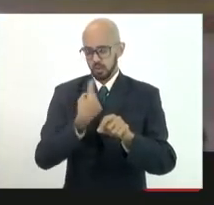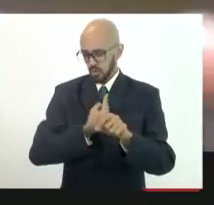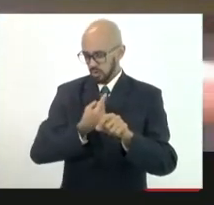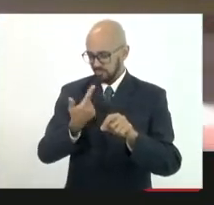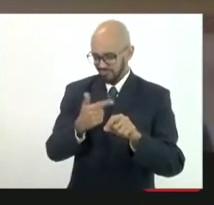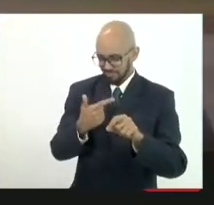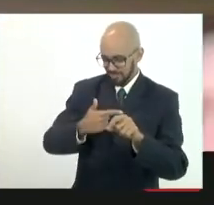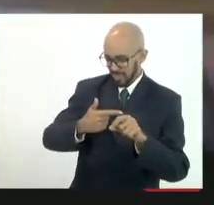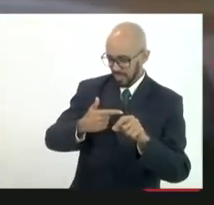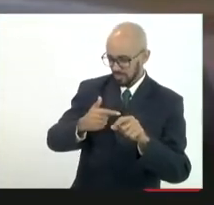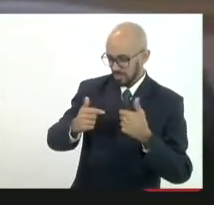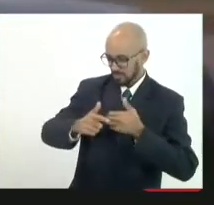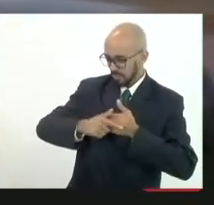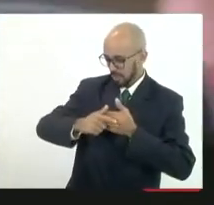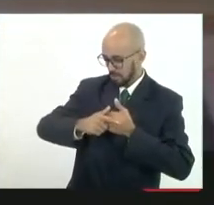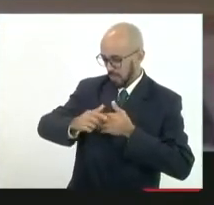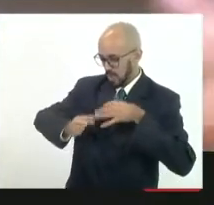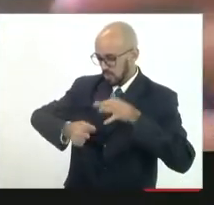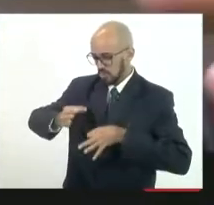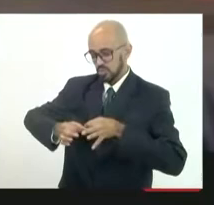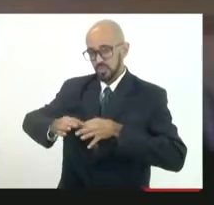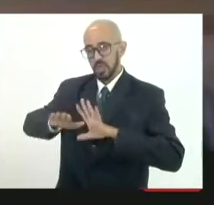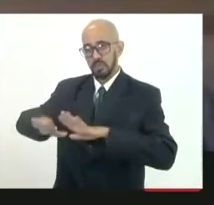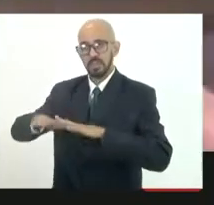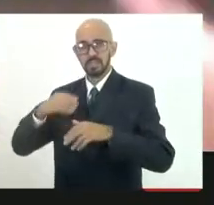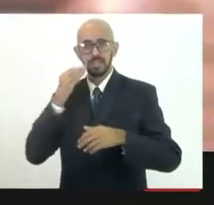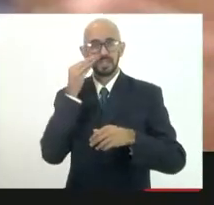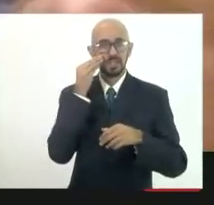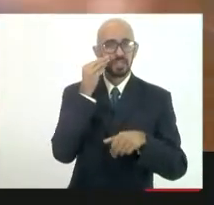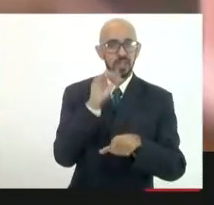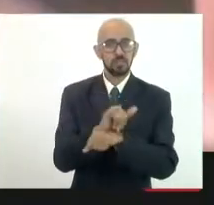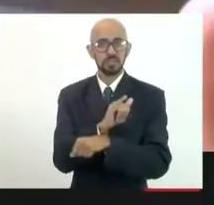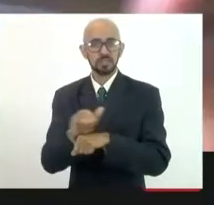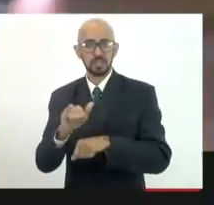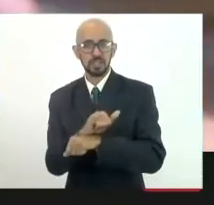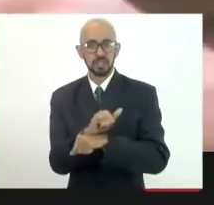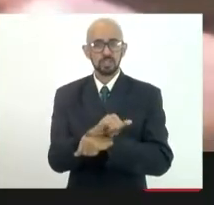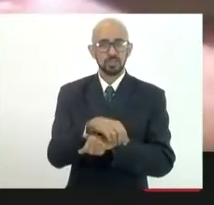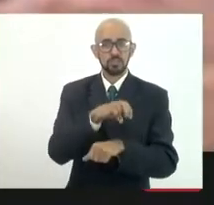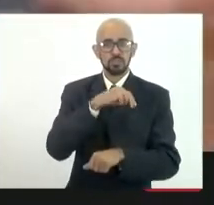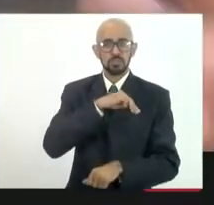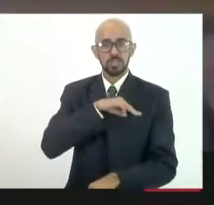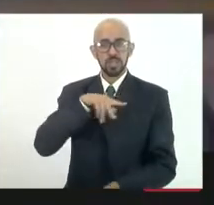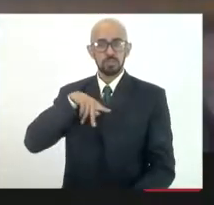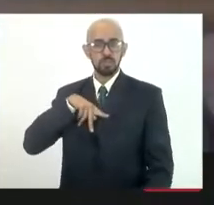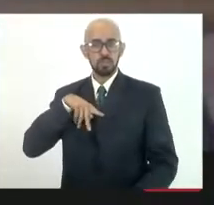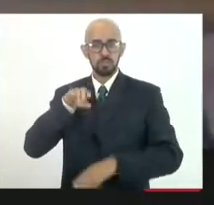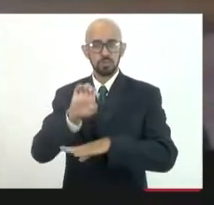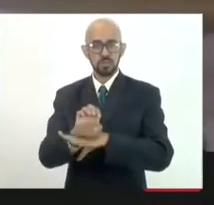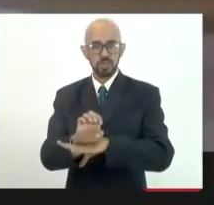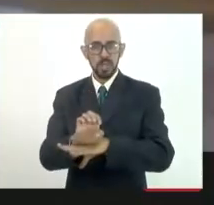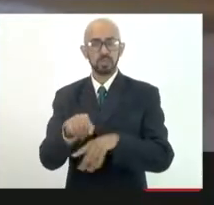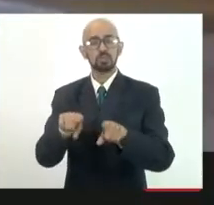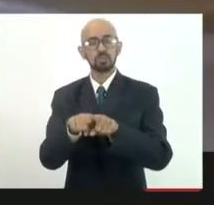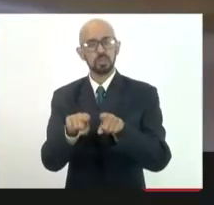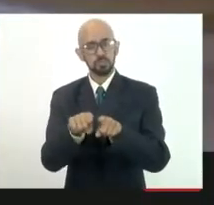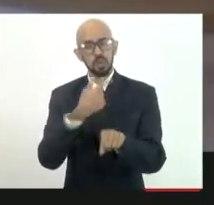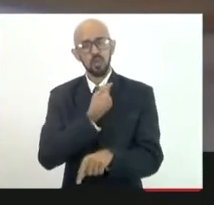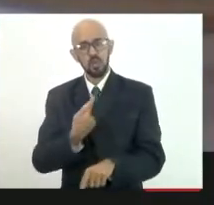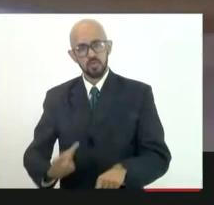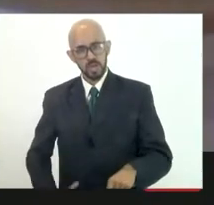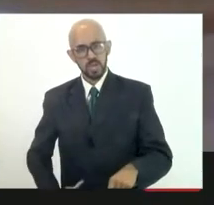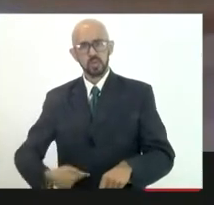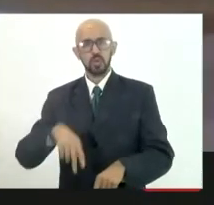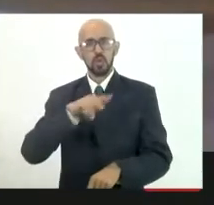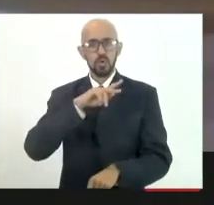penal, a buscar uma interlocução tanto com o Ministério Público do Estado, com a DECRAD, com o governador à época, com a